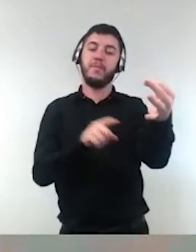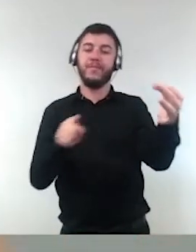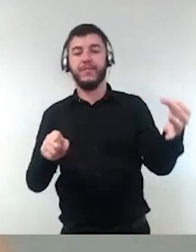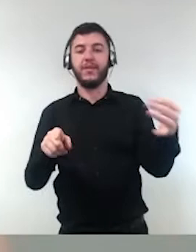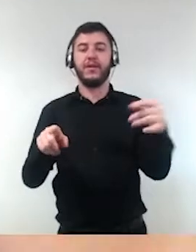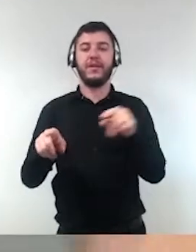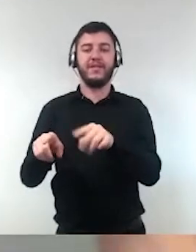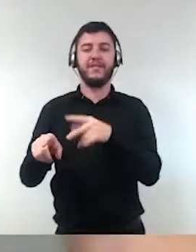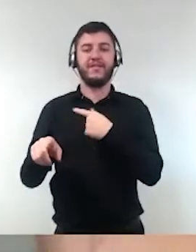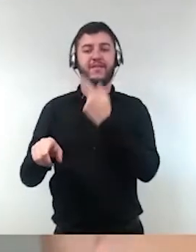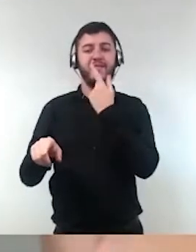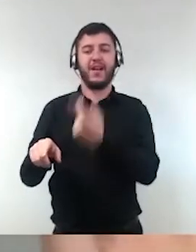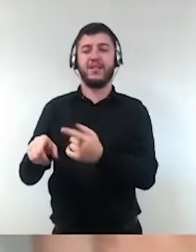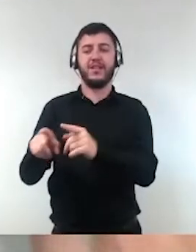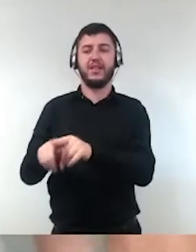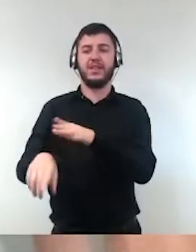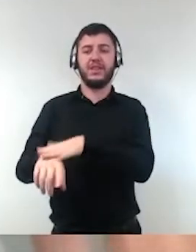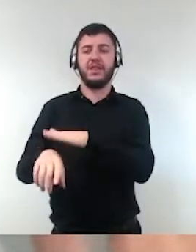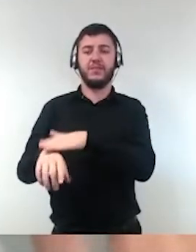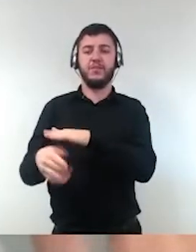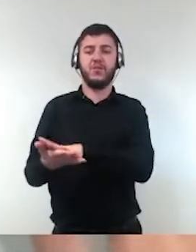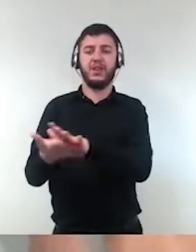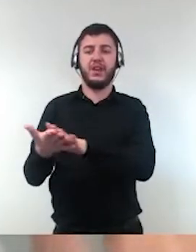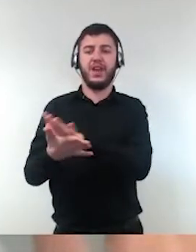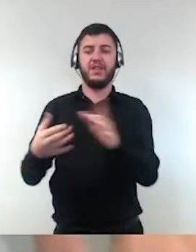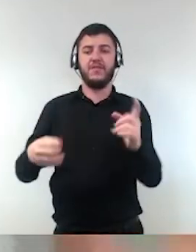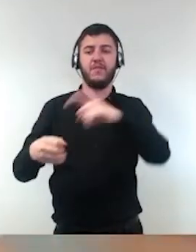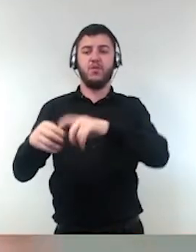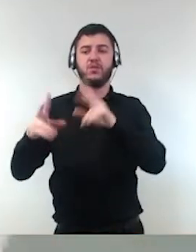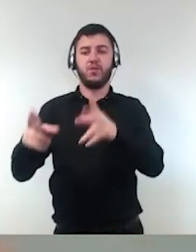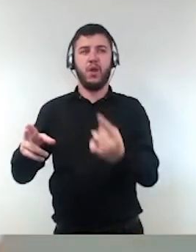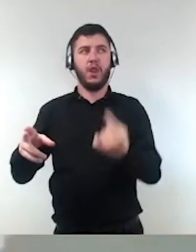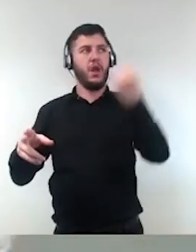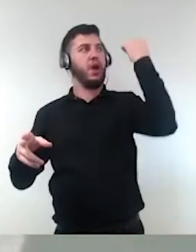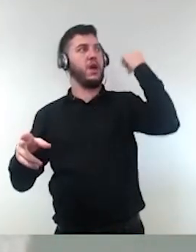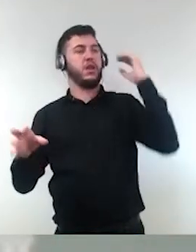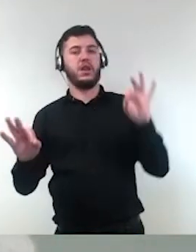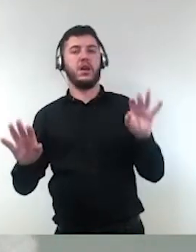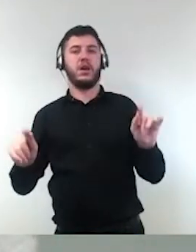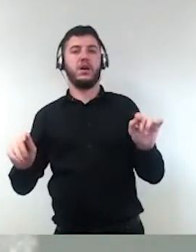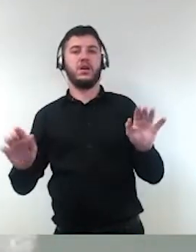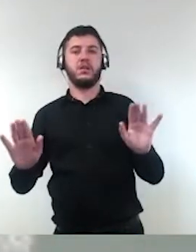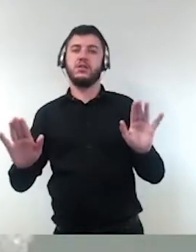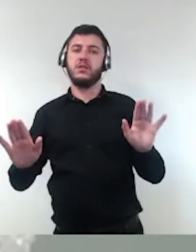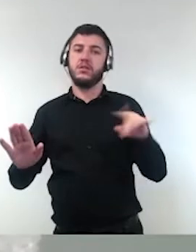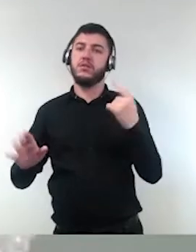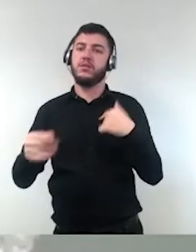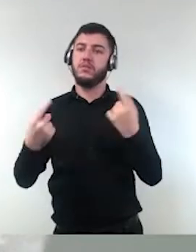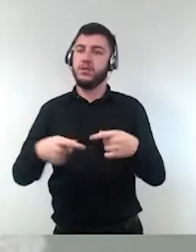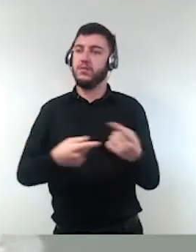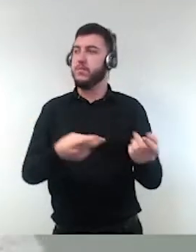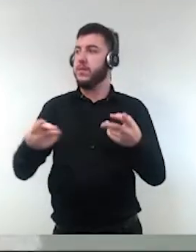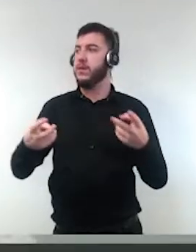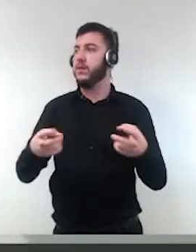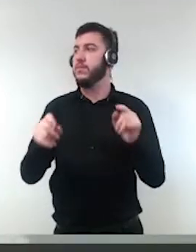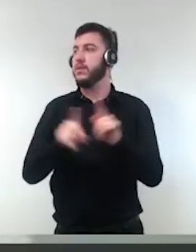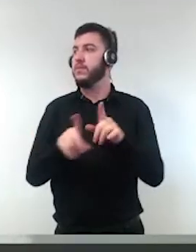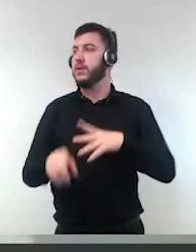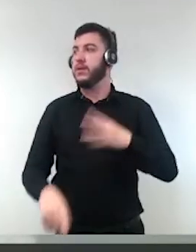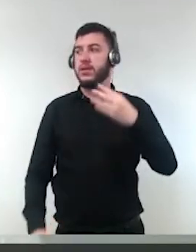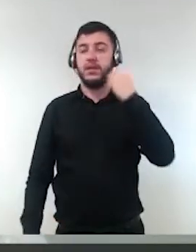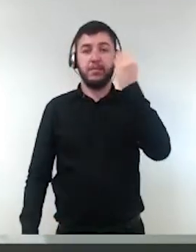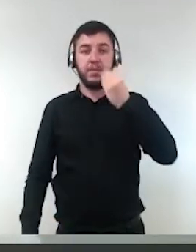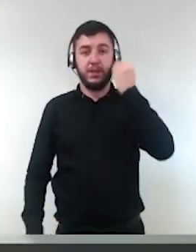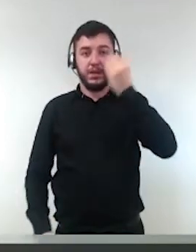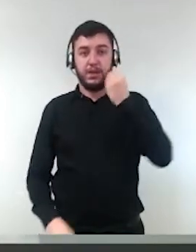dizer nunca, jamais, em tempo algum, temos que voltar como antes, é necessário perceber que muito da experiência de